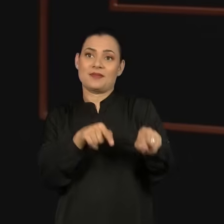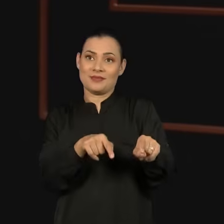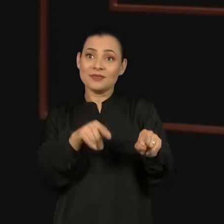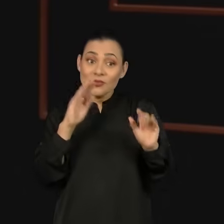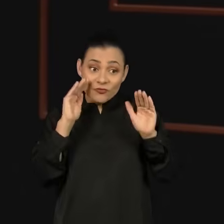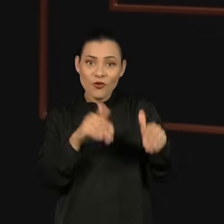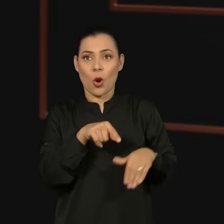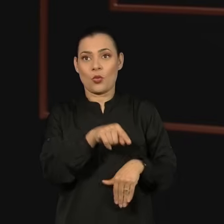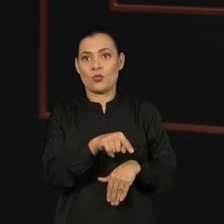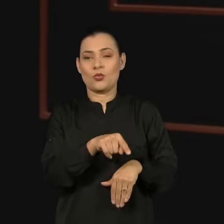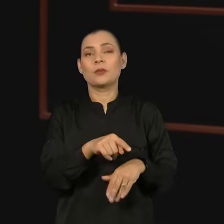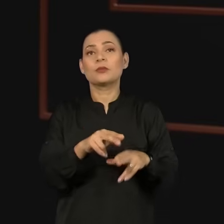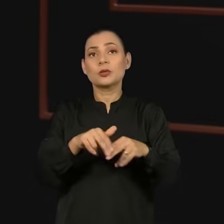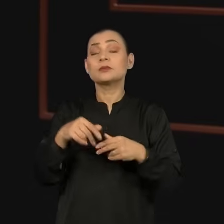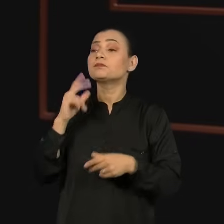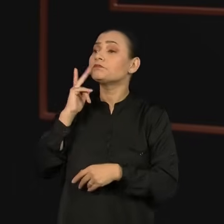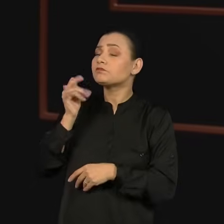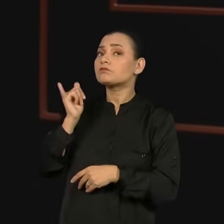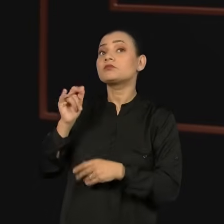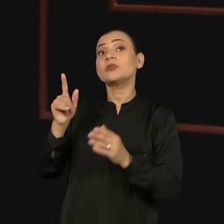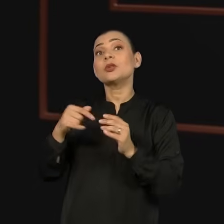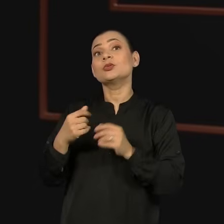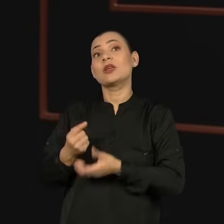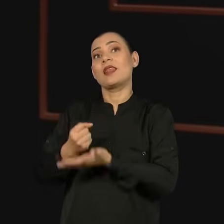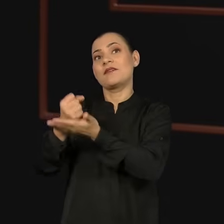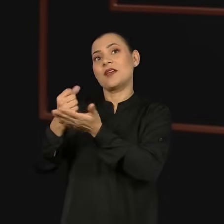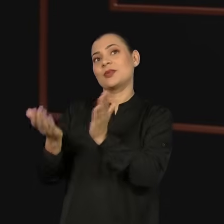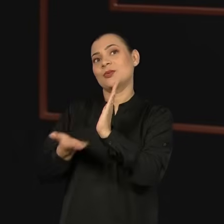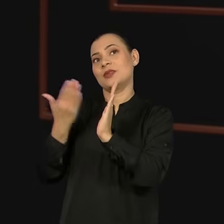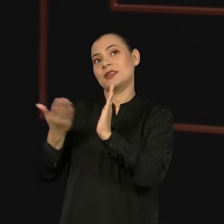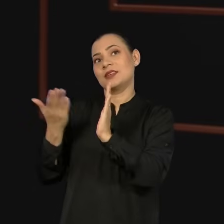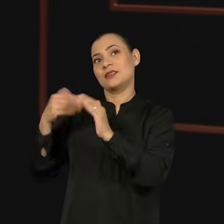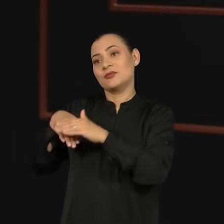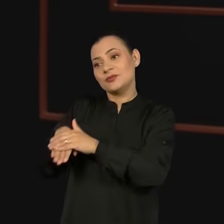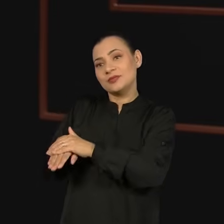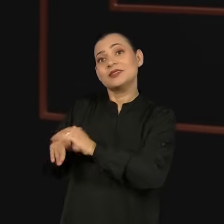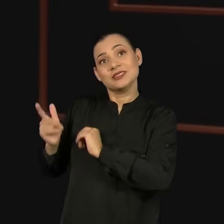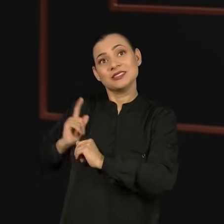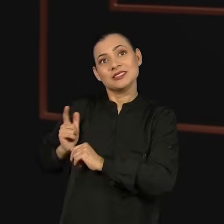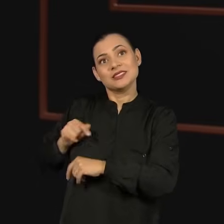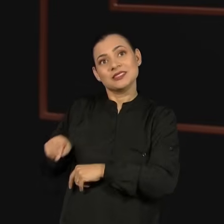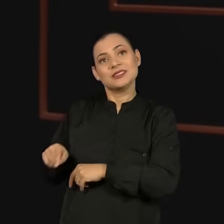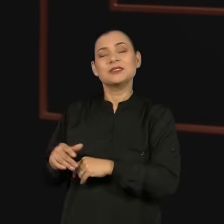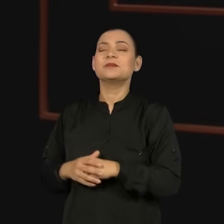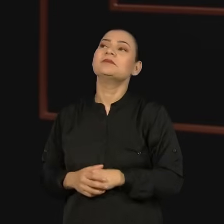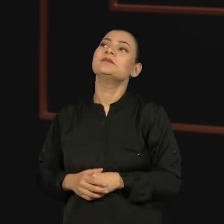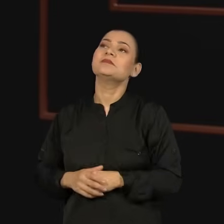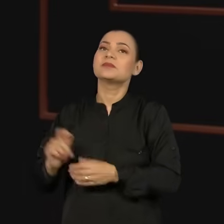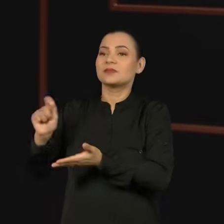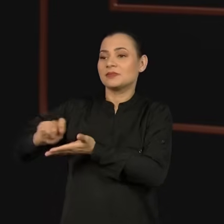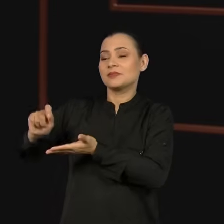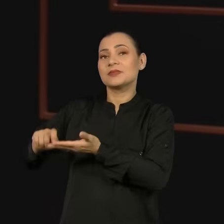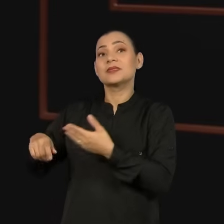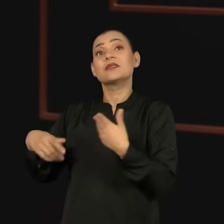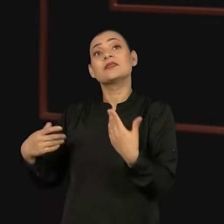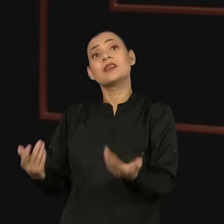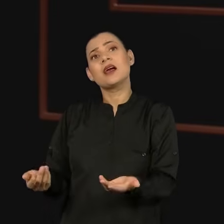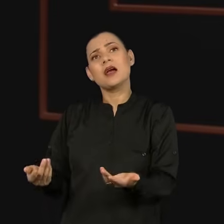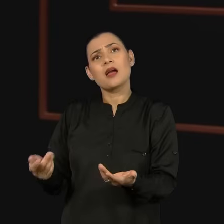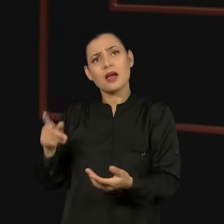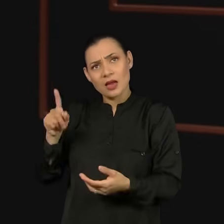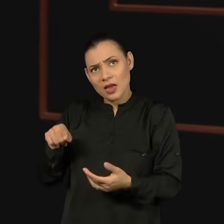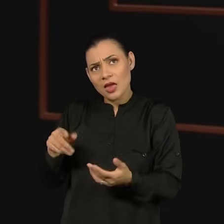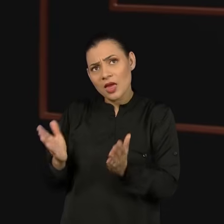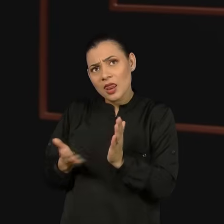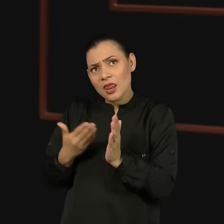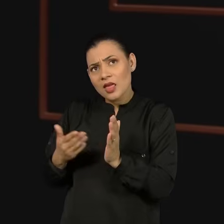Exatamente. E aí eu tinha levado esse livro, né? Já estava até com dedicatório. Eu falei, talvez, será que esse